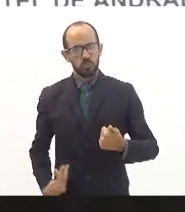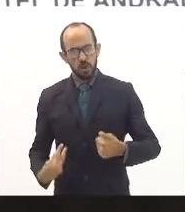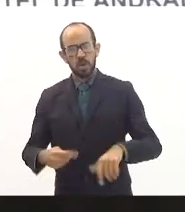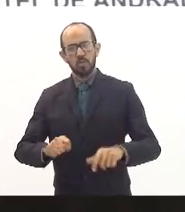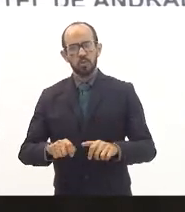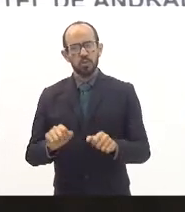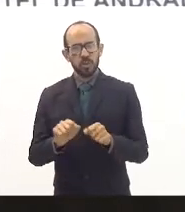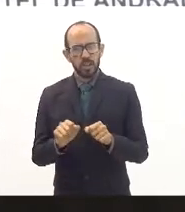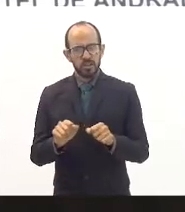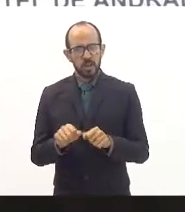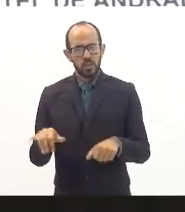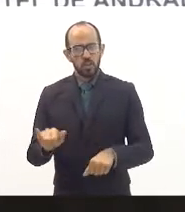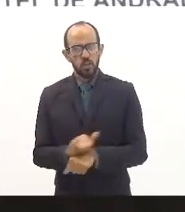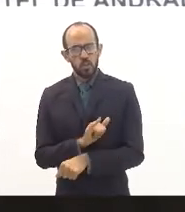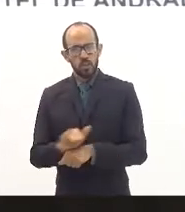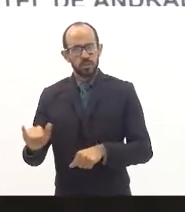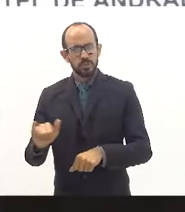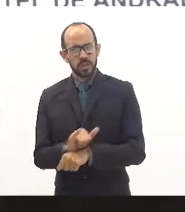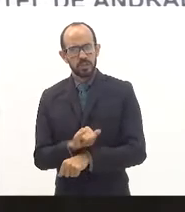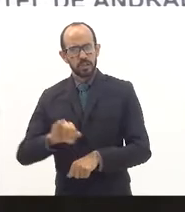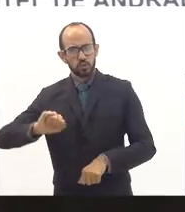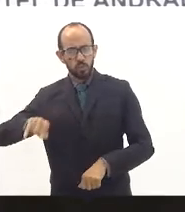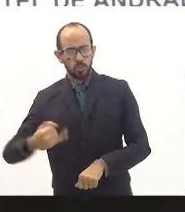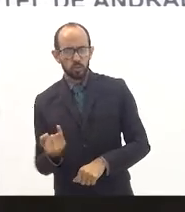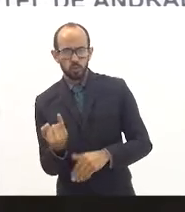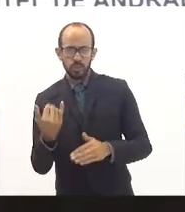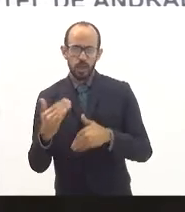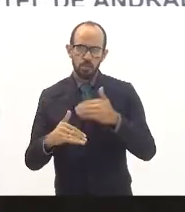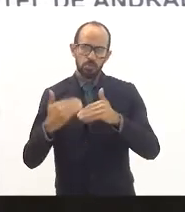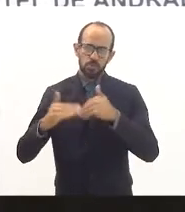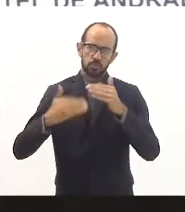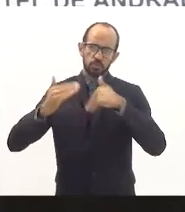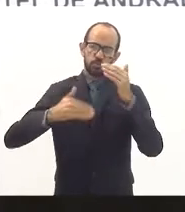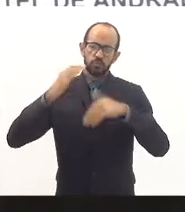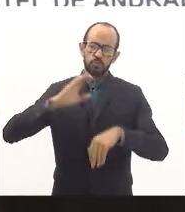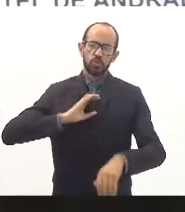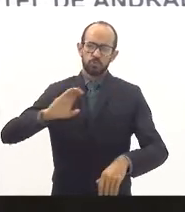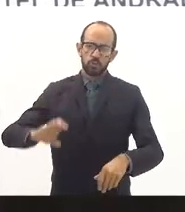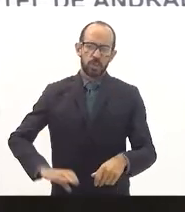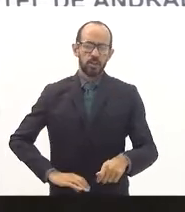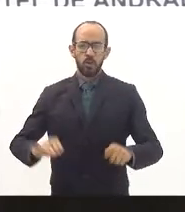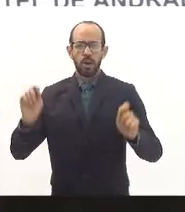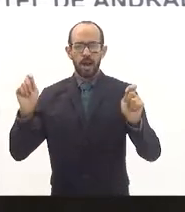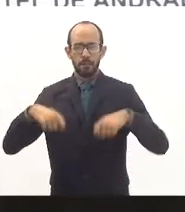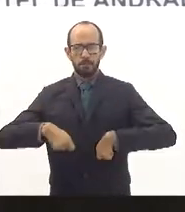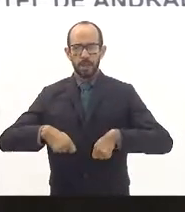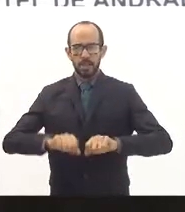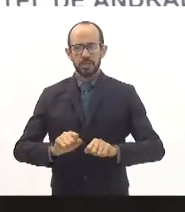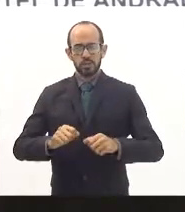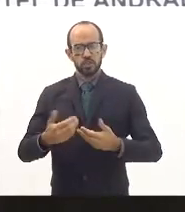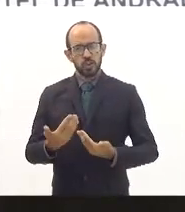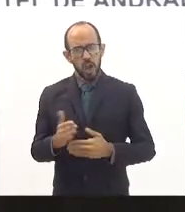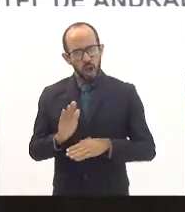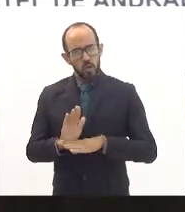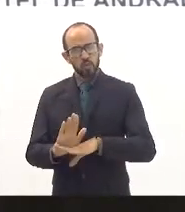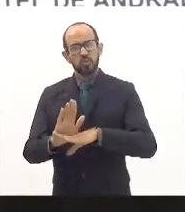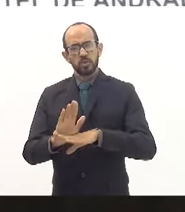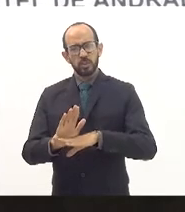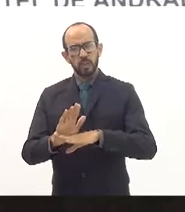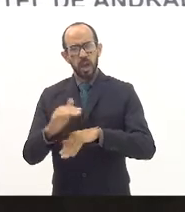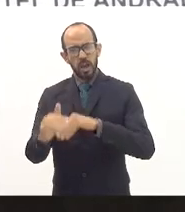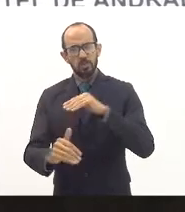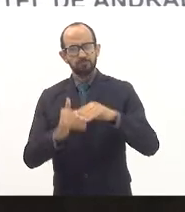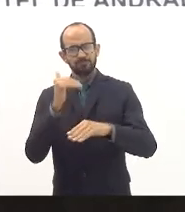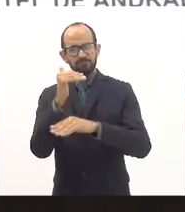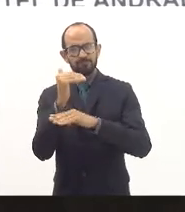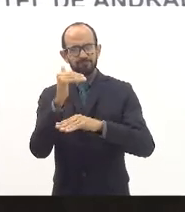abrindo-lhe oportunidades de progredir como cidadão capaz de contribuir para o engrandecimento